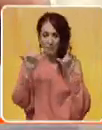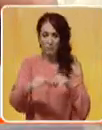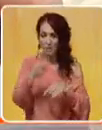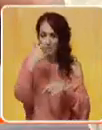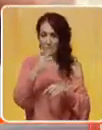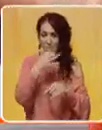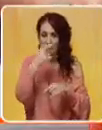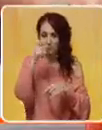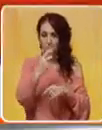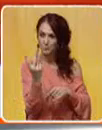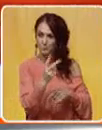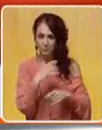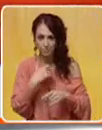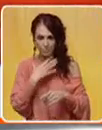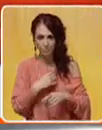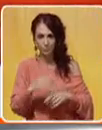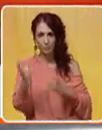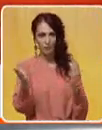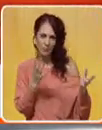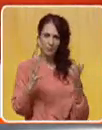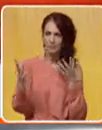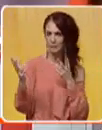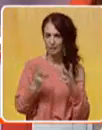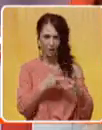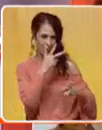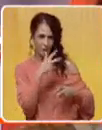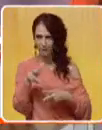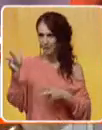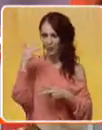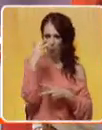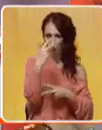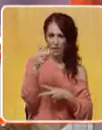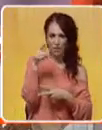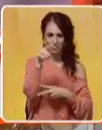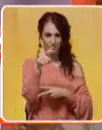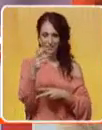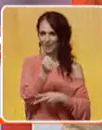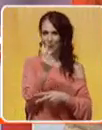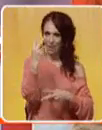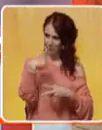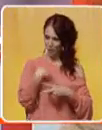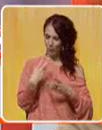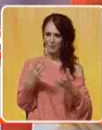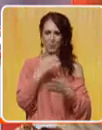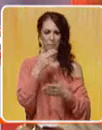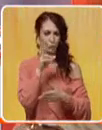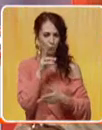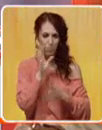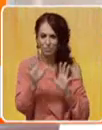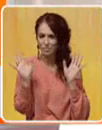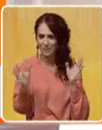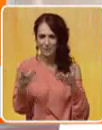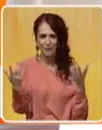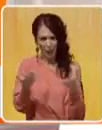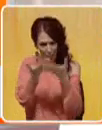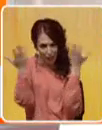com o espectador porque estou a apreciar esse esse malabarismo entre nós e o olhar com consigo que está em casa eu está falar assim é eu peço desculpa mas isso